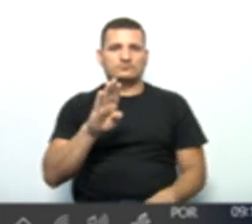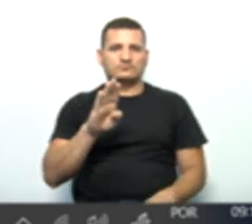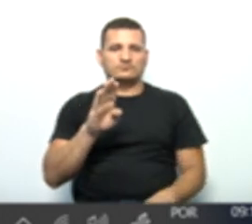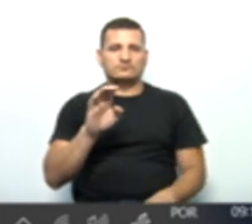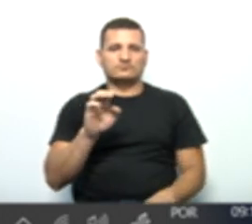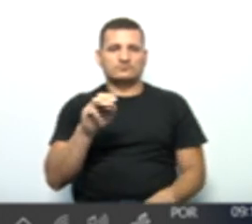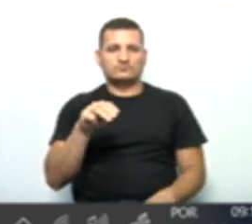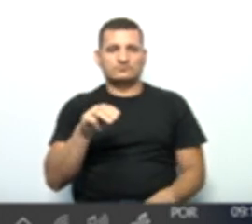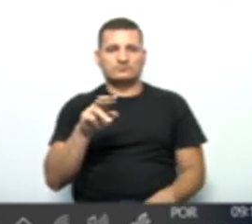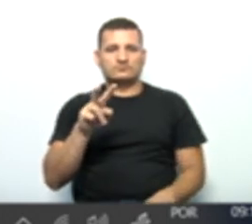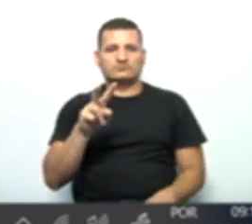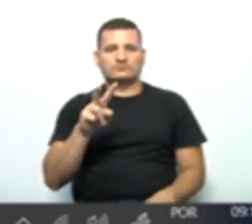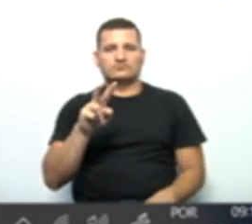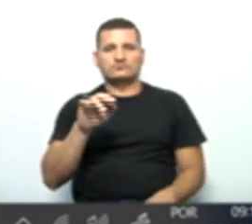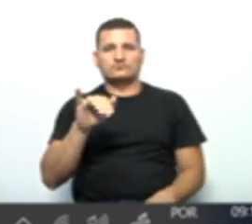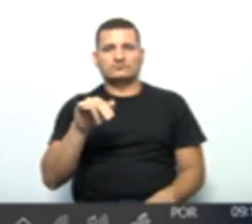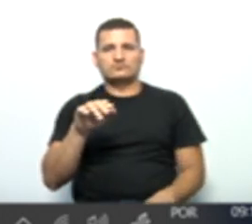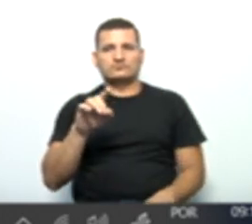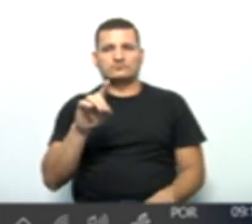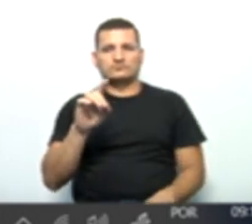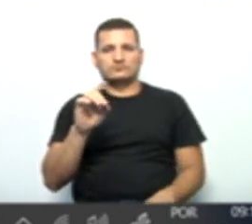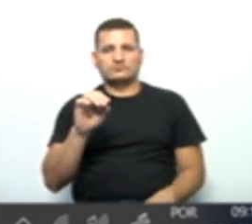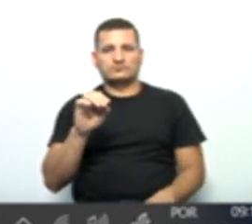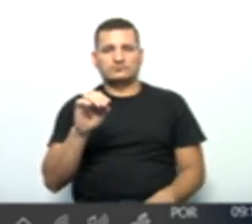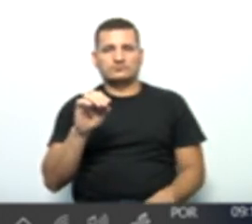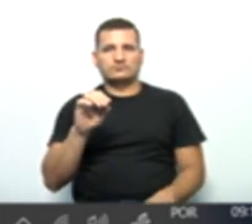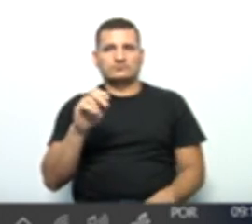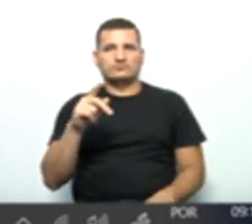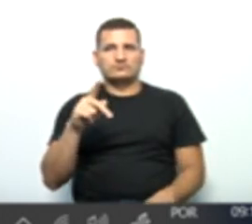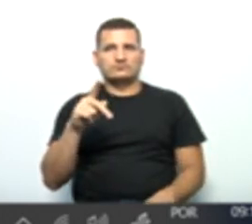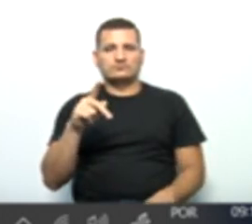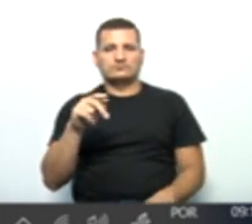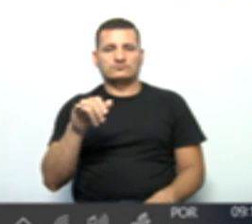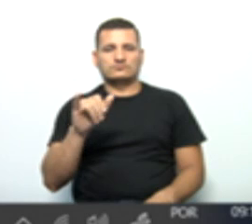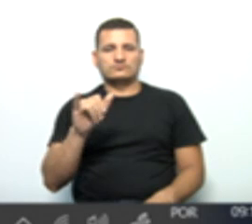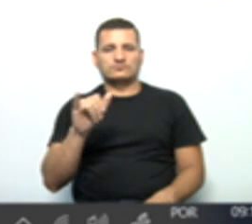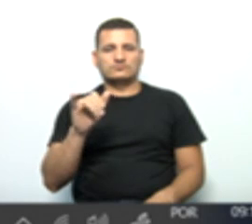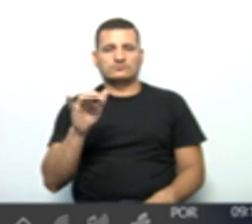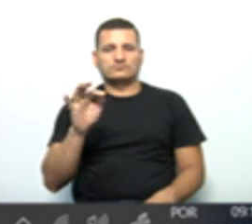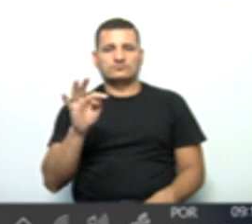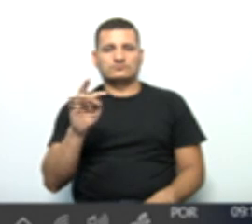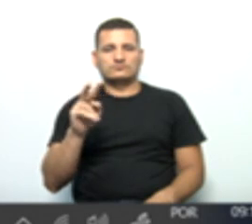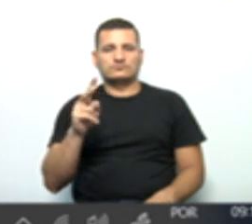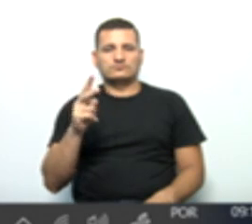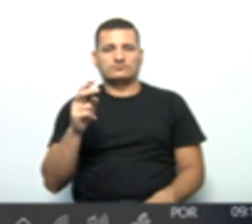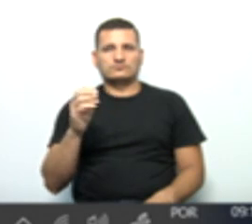bem-vindo ao Python. Bem-vindo ao Python.